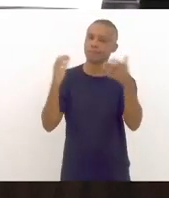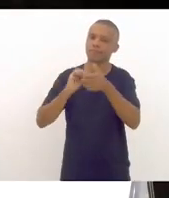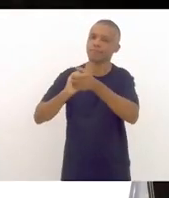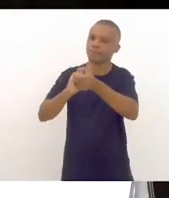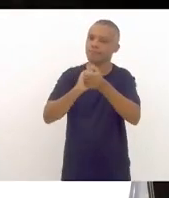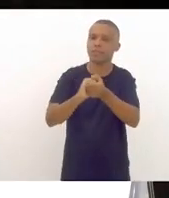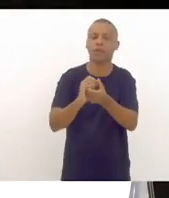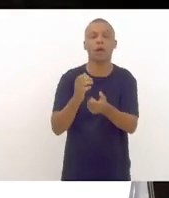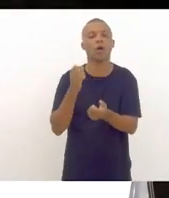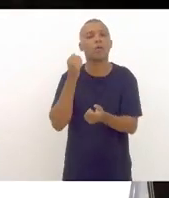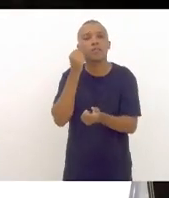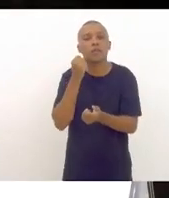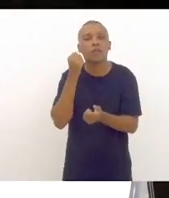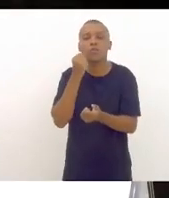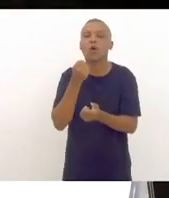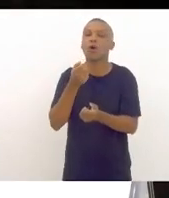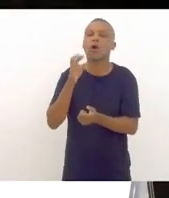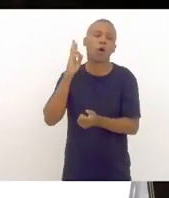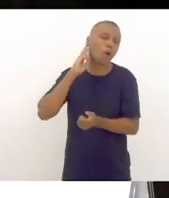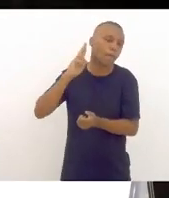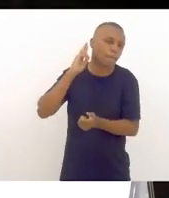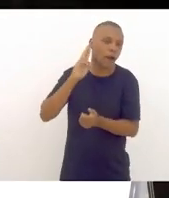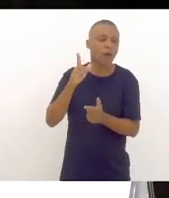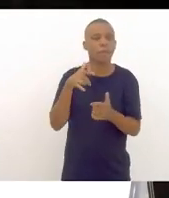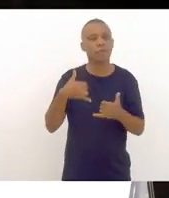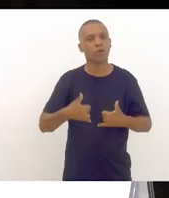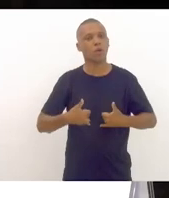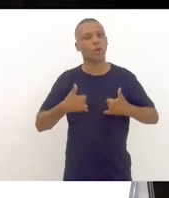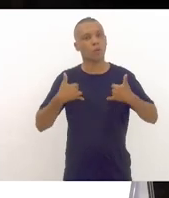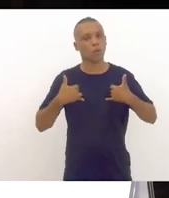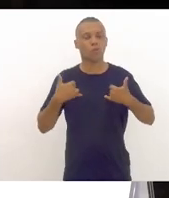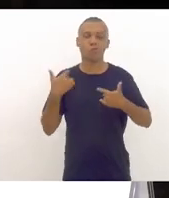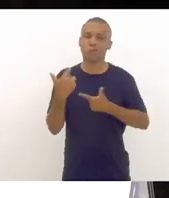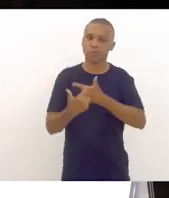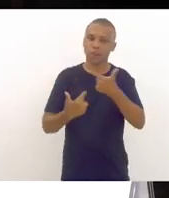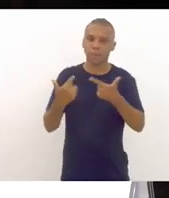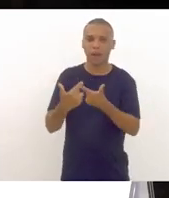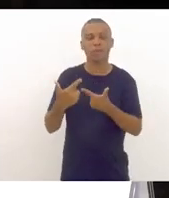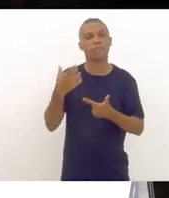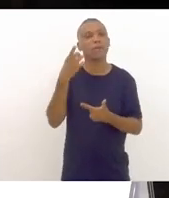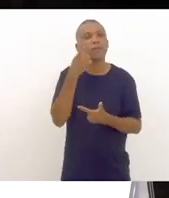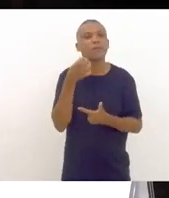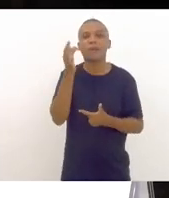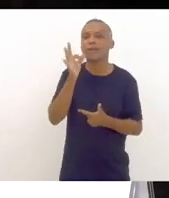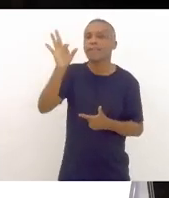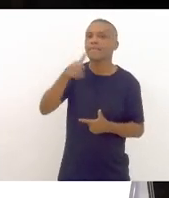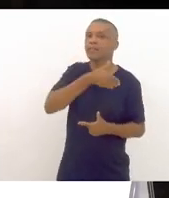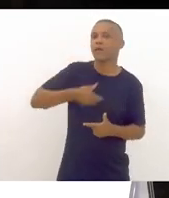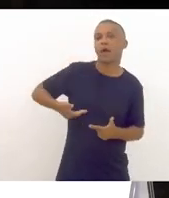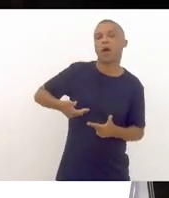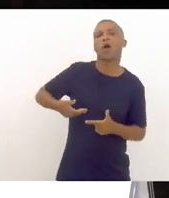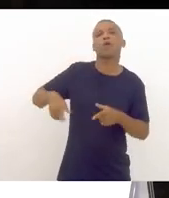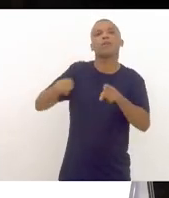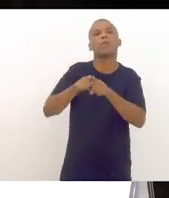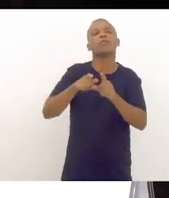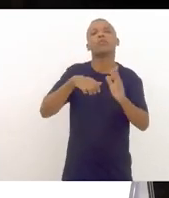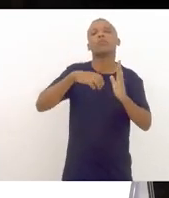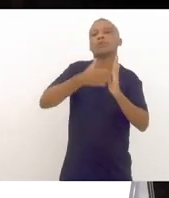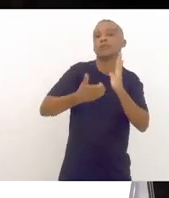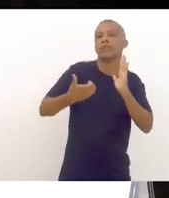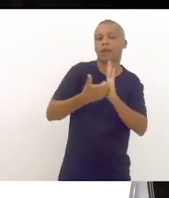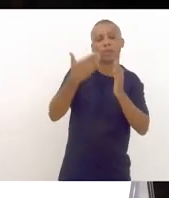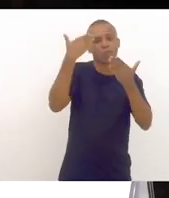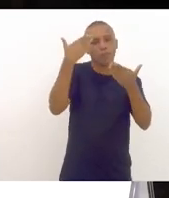pela honraria e pelo seu trabalho que vem fazendo, tanto quando foi deputado federal e agora no Senado da República. Muito obrigado a todos e boa